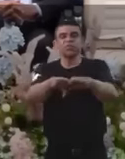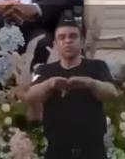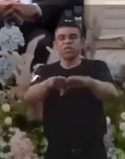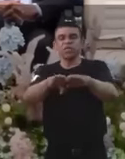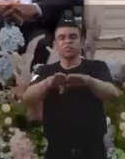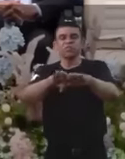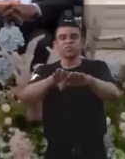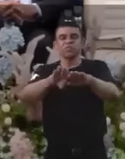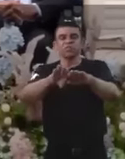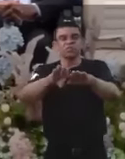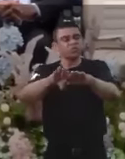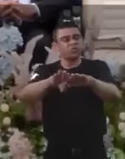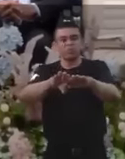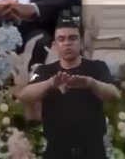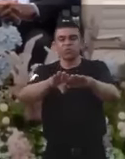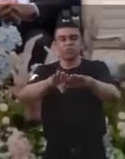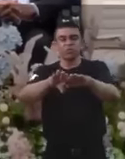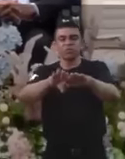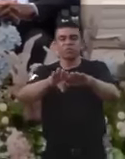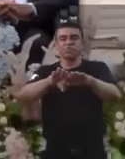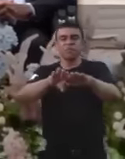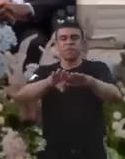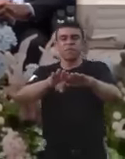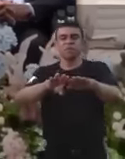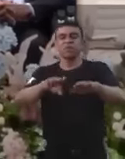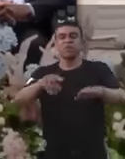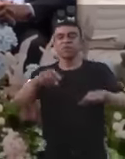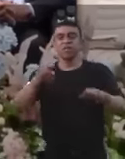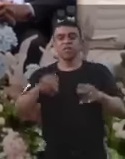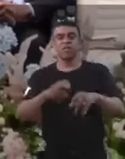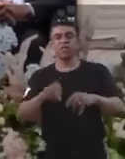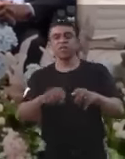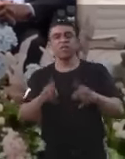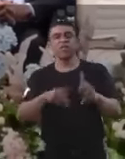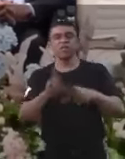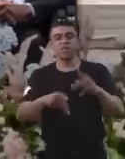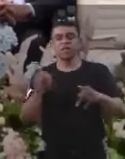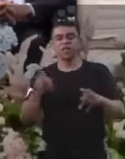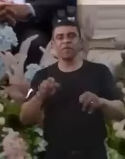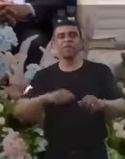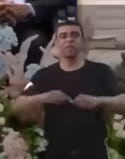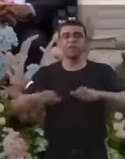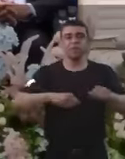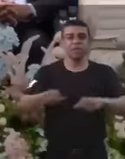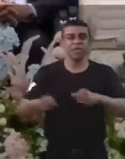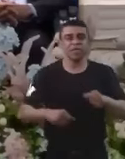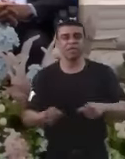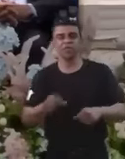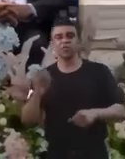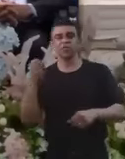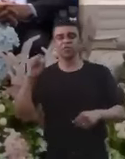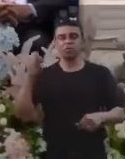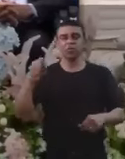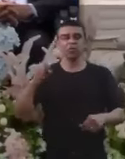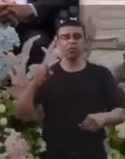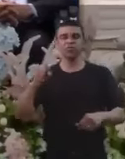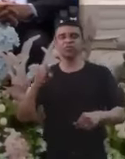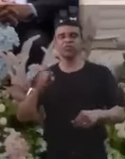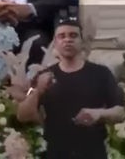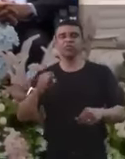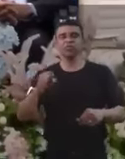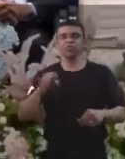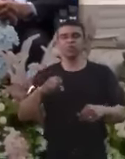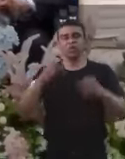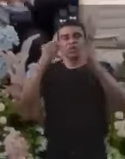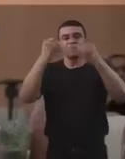e samaritanos não se comunicavam. Quando você chega em Atos 8, a Bíblia diz que os samaritanos receberam o